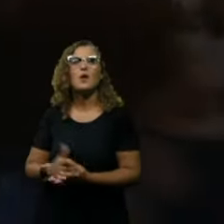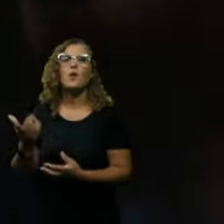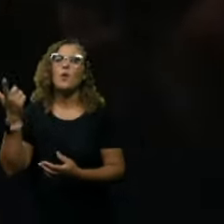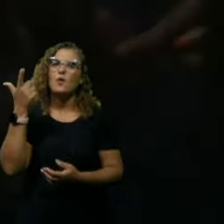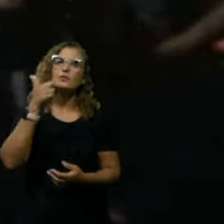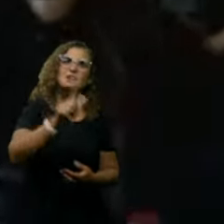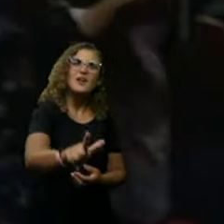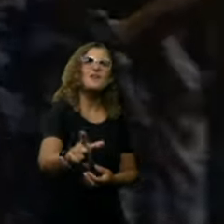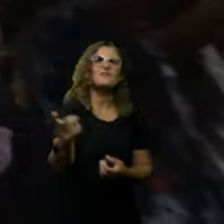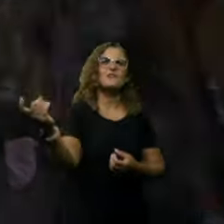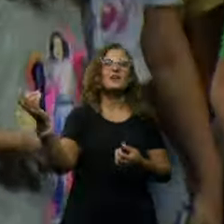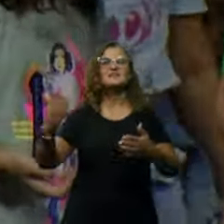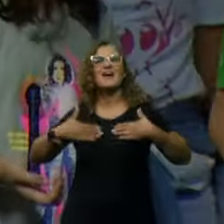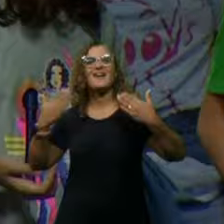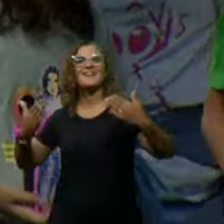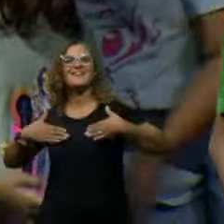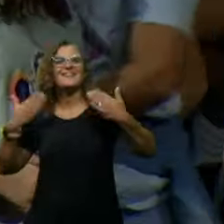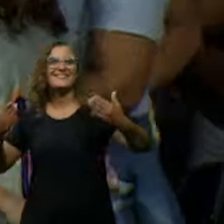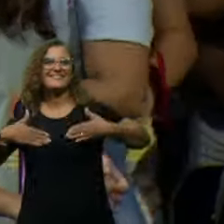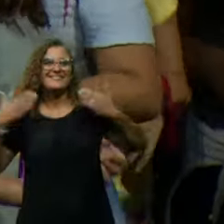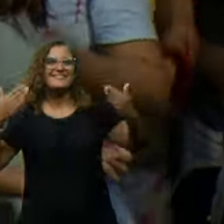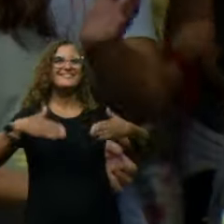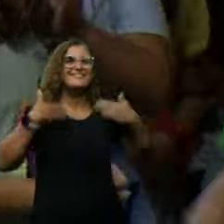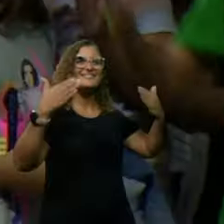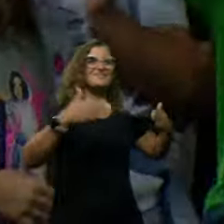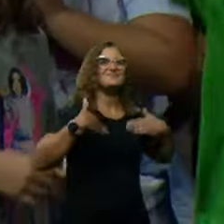E aí E aí